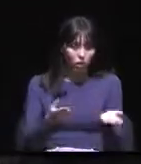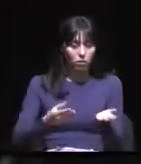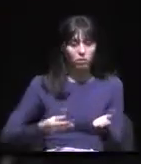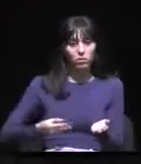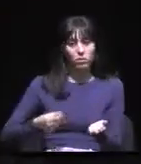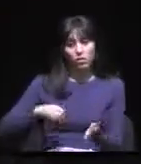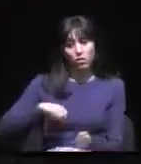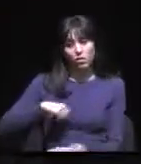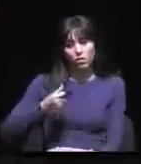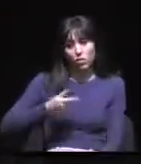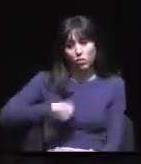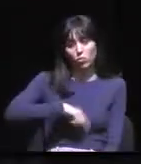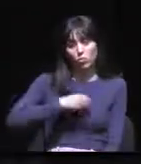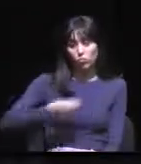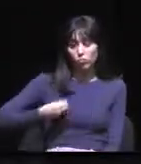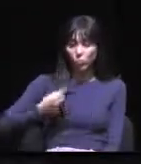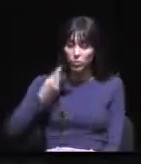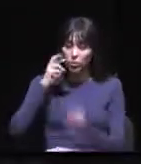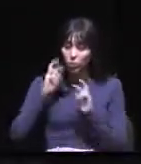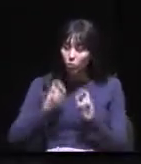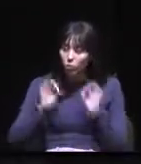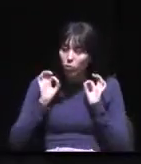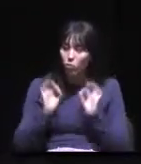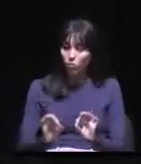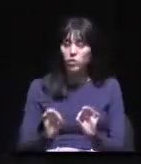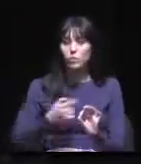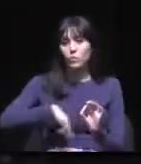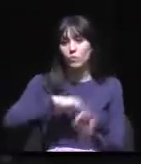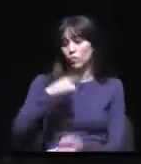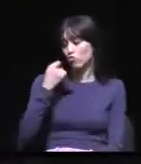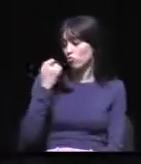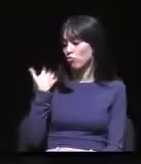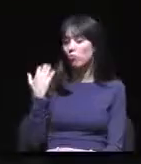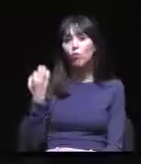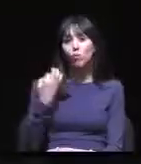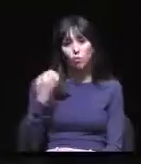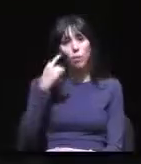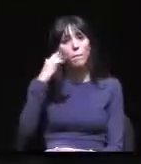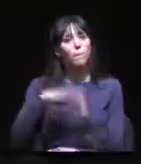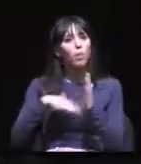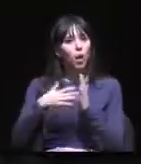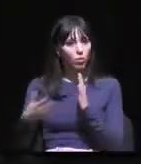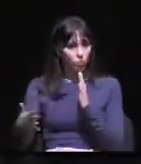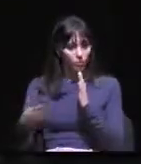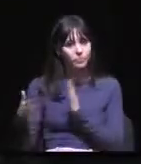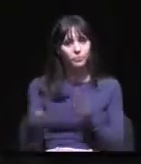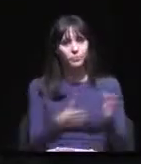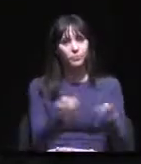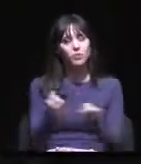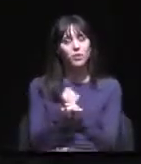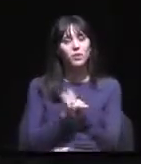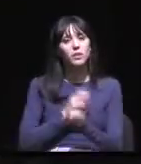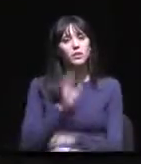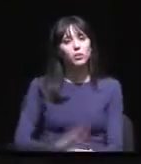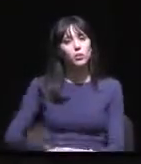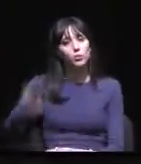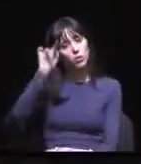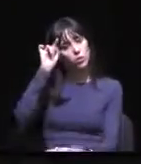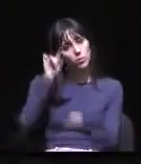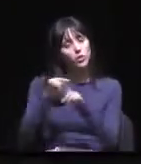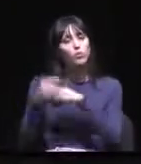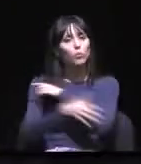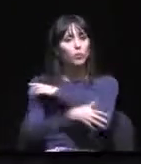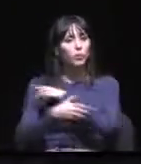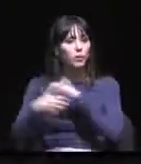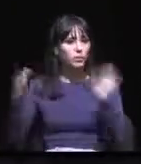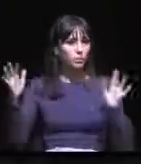precisamos urgentemente de aprofundar, reconhecemos que foi recentemente apresentado o Plano de Ação de Estratégia Nacional de Combate à